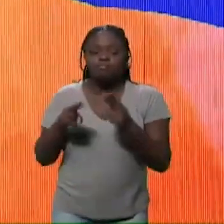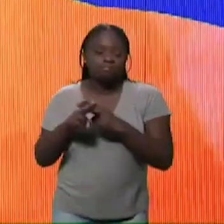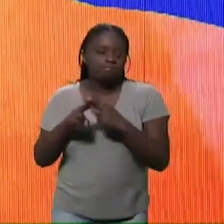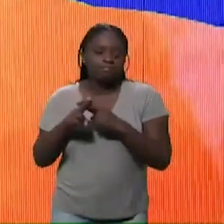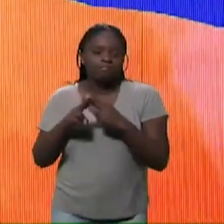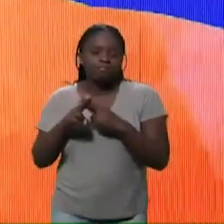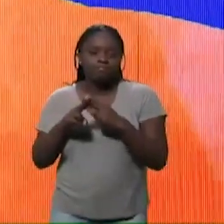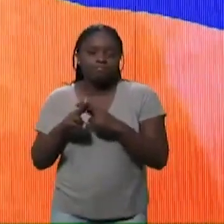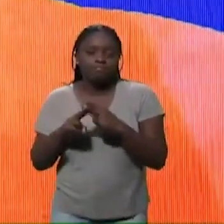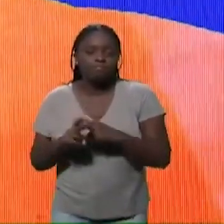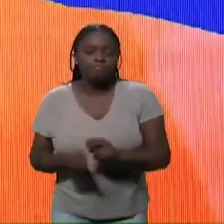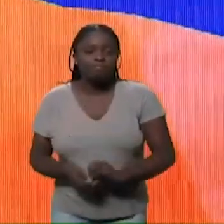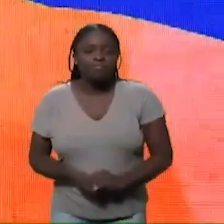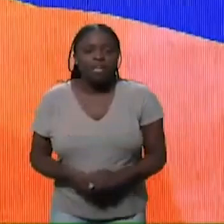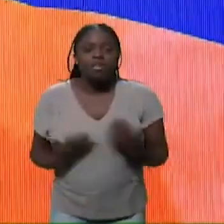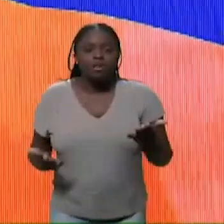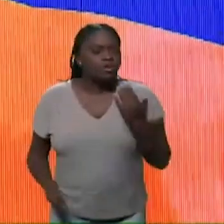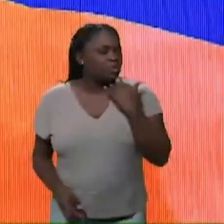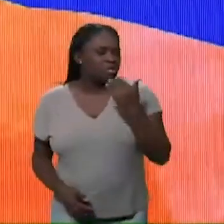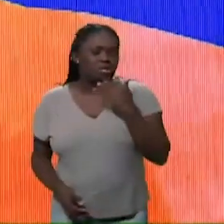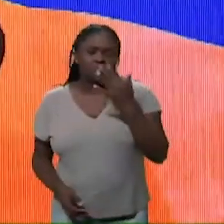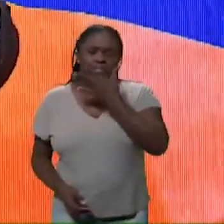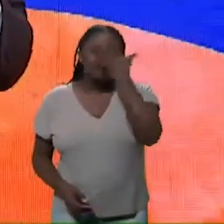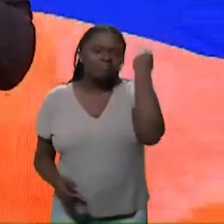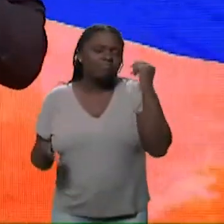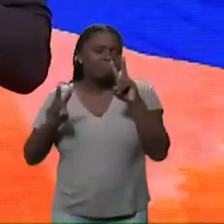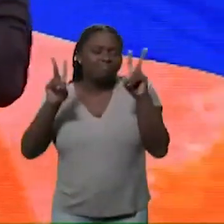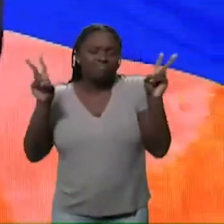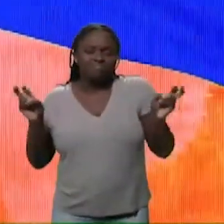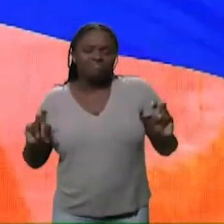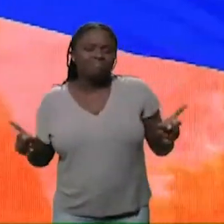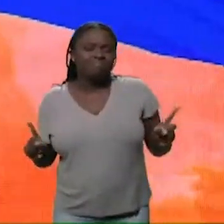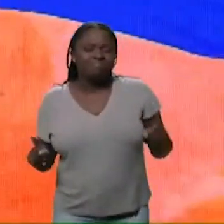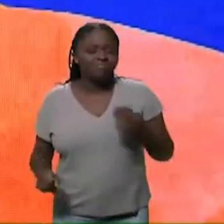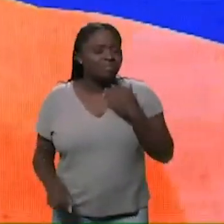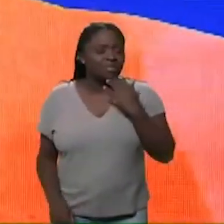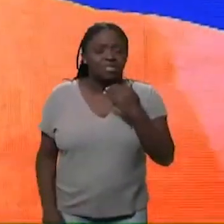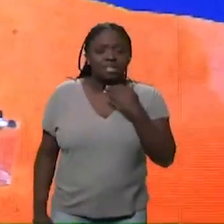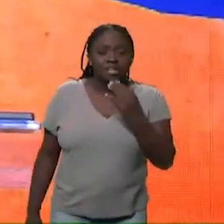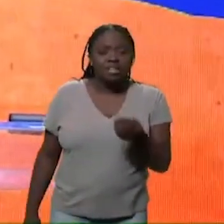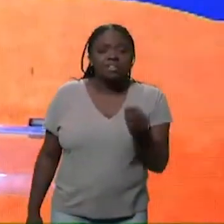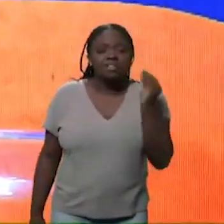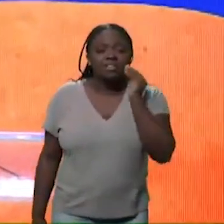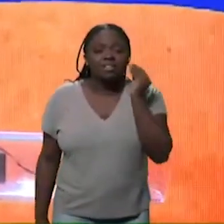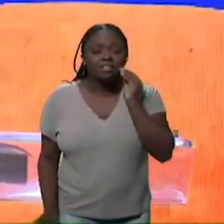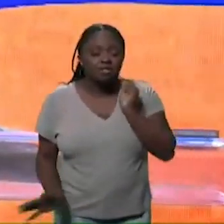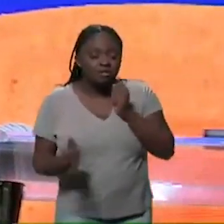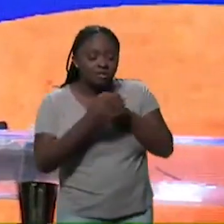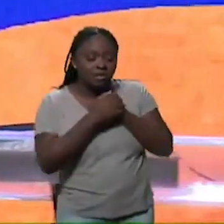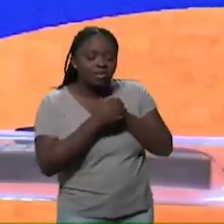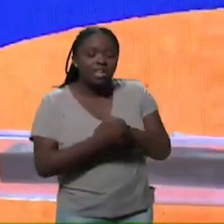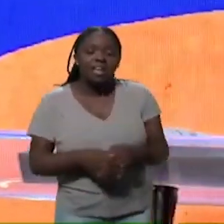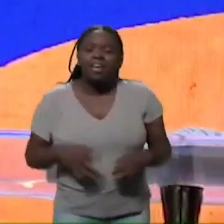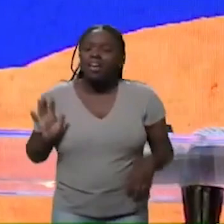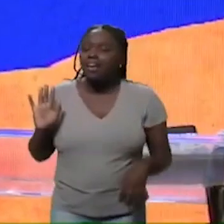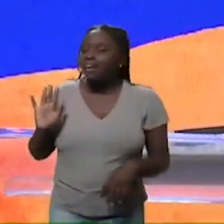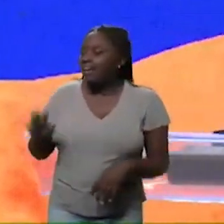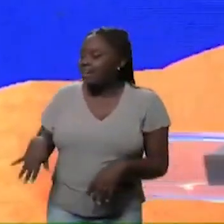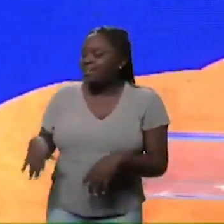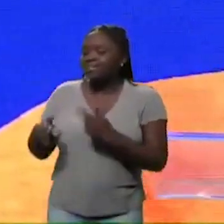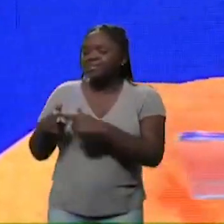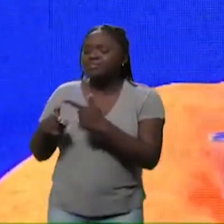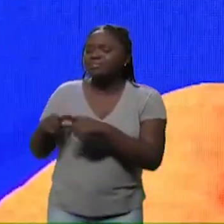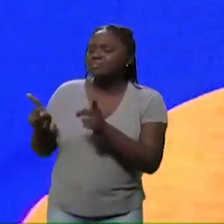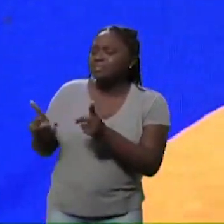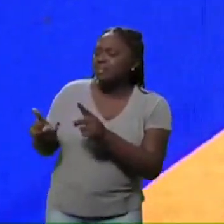pornografia. Então não adianta a gente esquecer esse assunto. Não adianta a gente tentar varrer ele para debaixo do tapete. Ai, Luciano, estou tão cheio de problemas, você vem